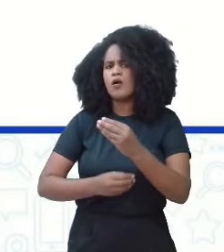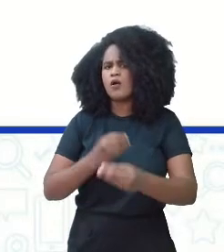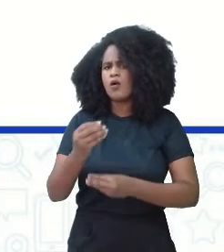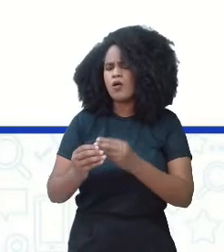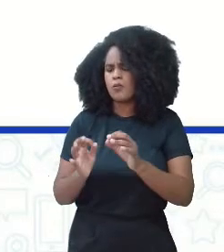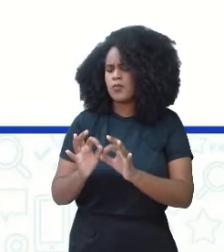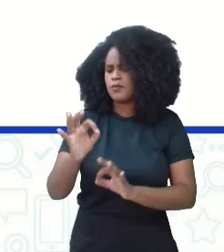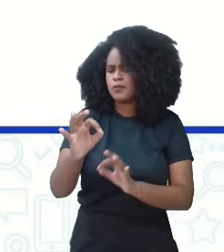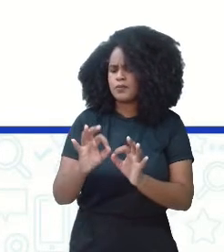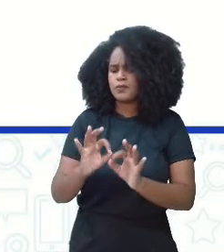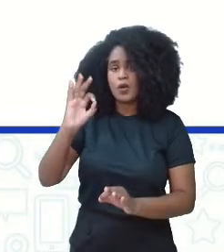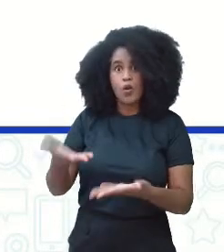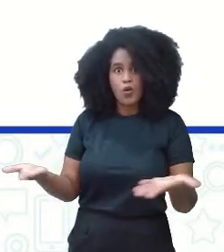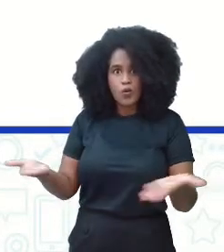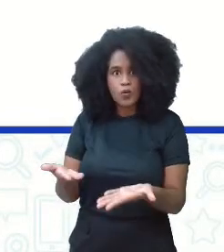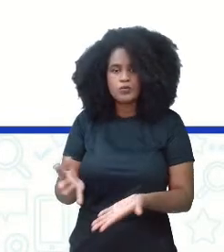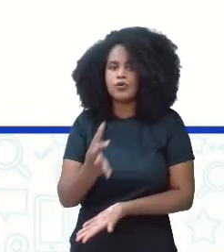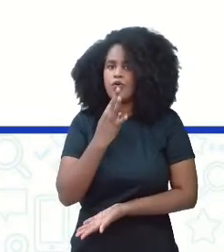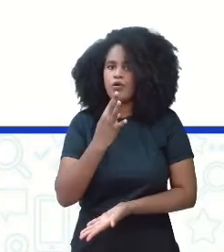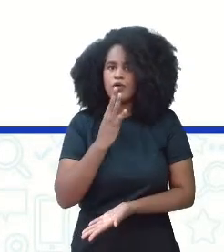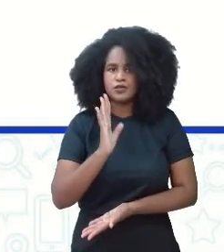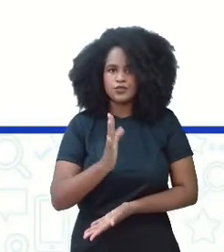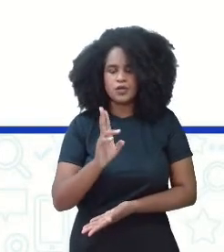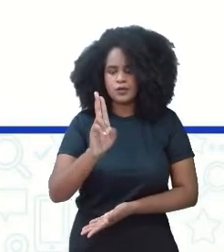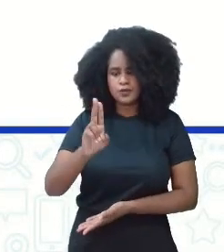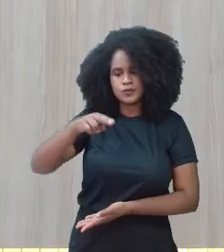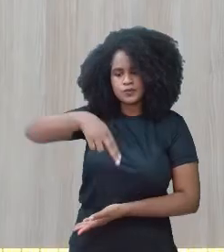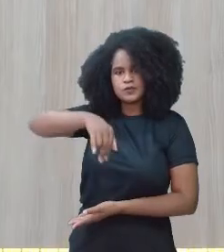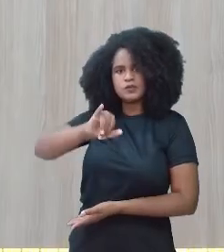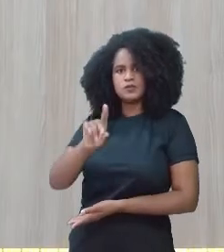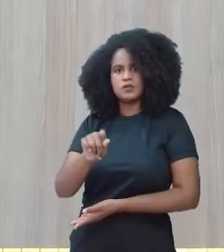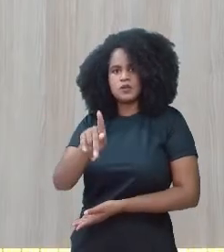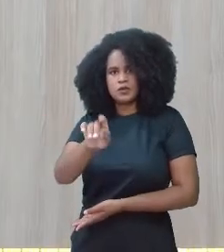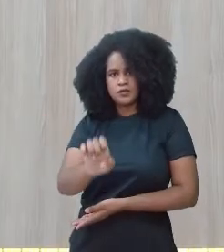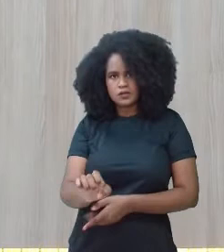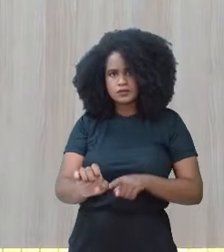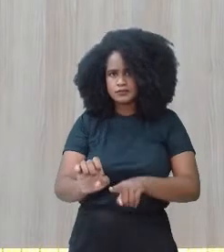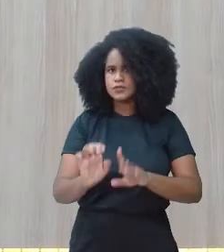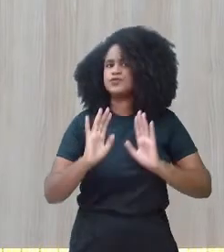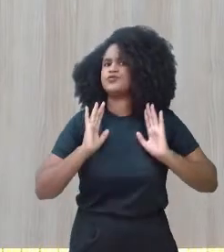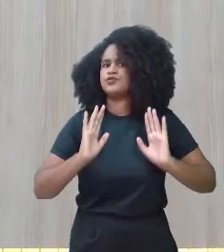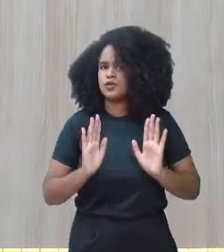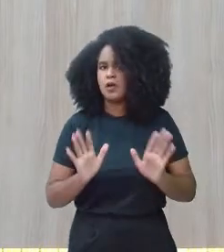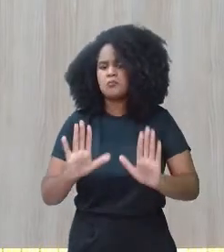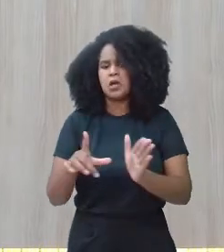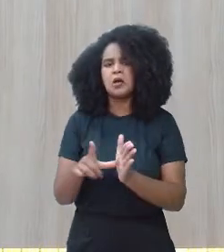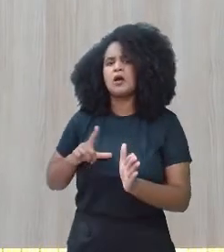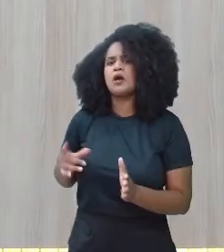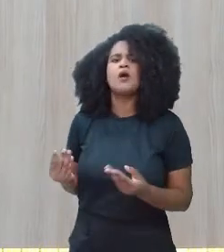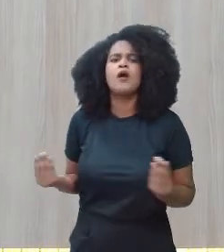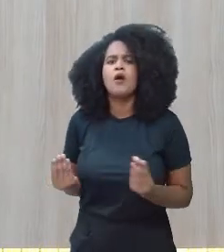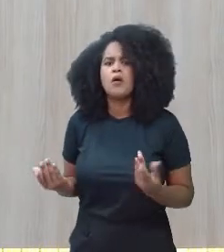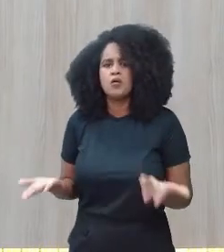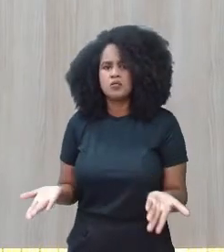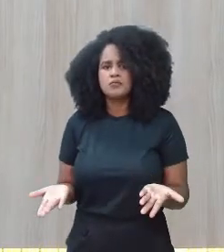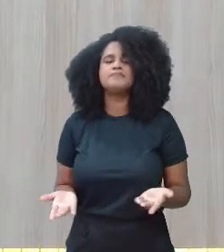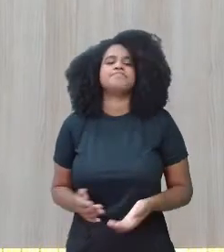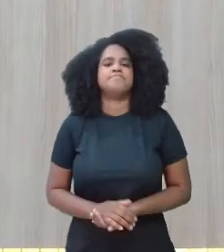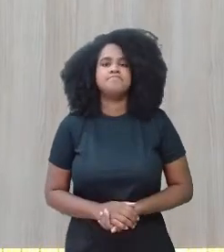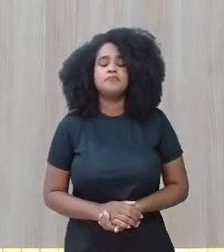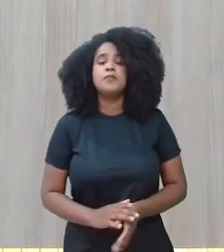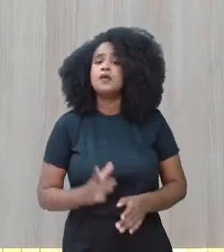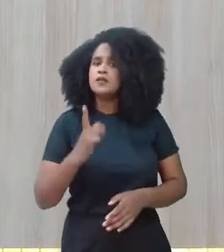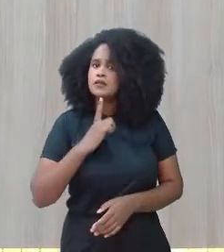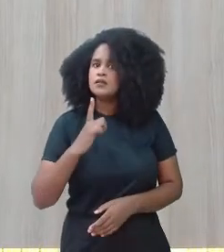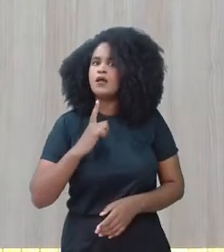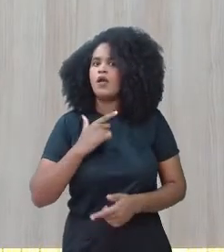gente conhece hoje em dia? Então, veja, a gente tem hoje uma coisa já no pezinho da evolução, né? Tem muita coisa que